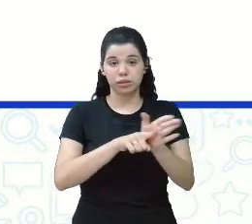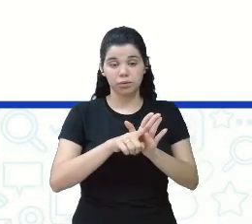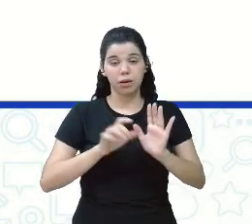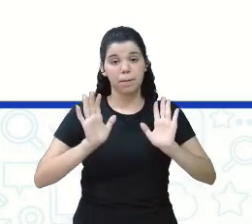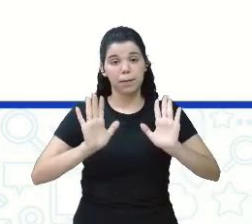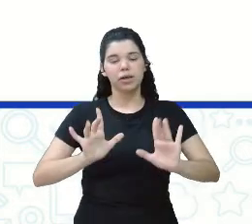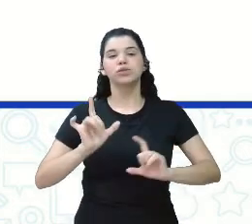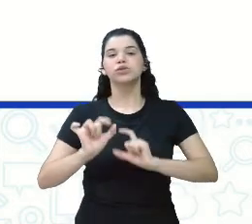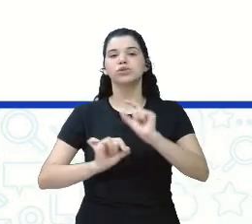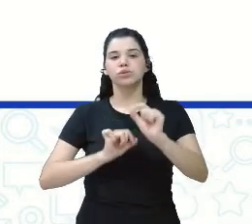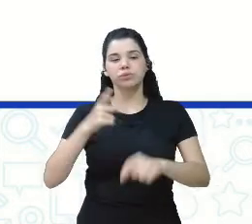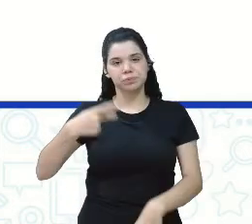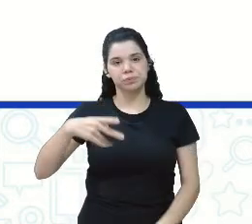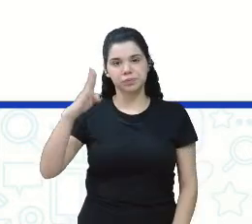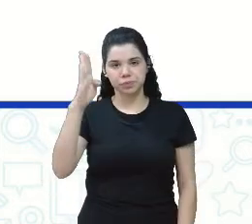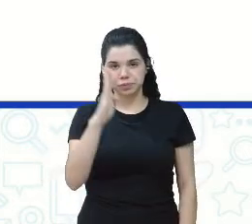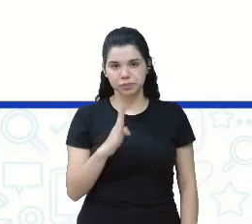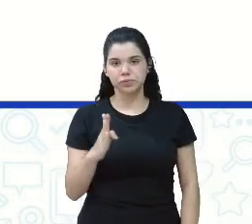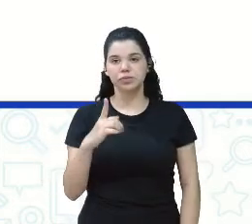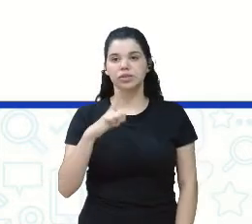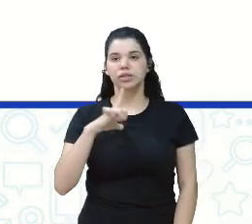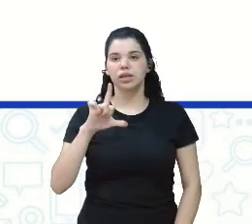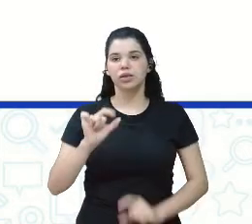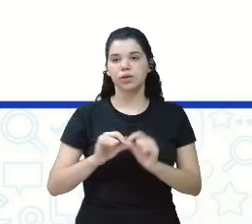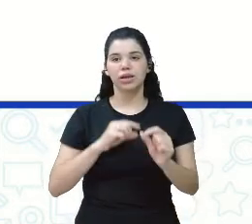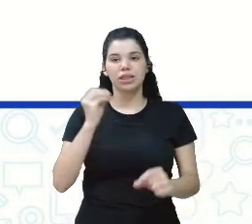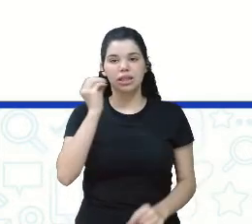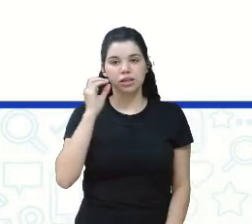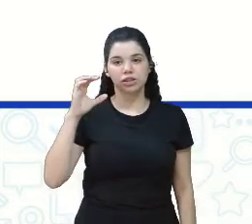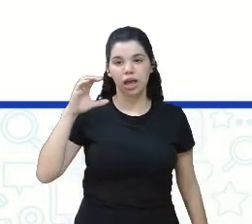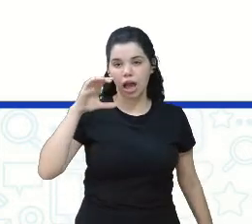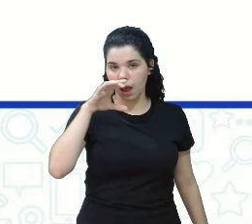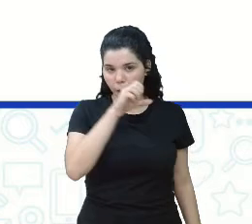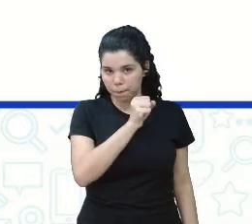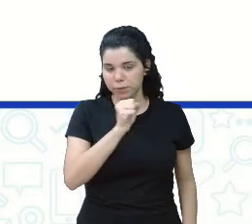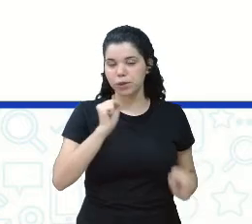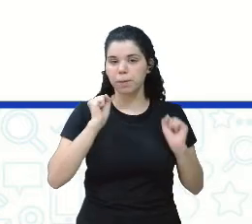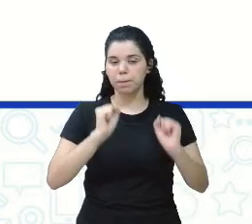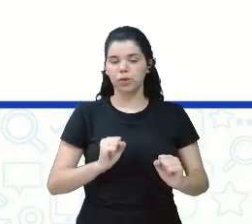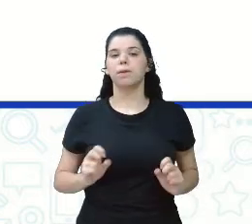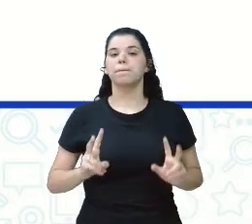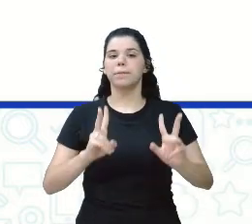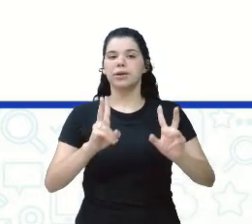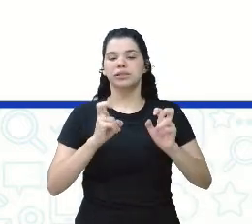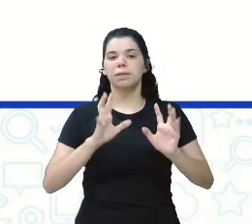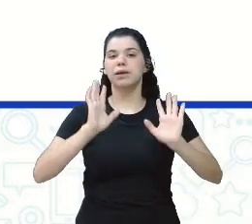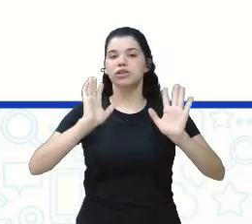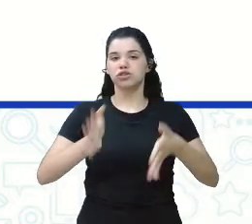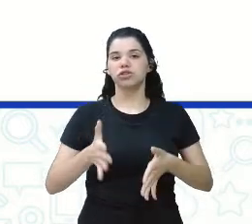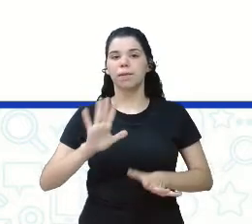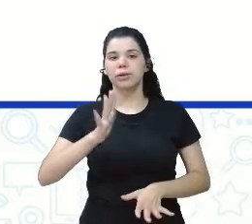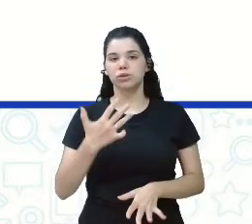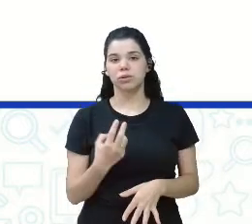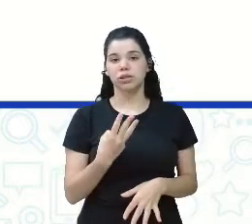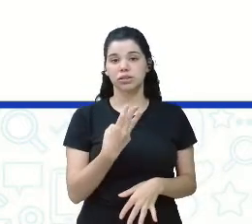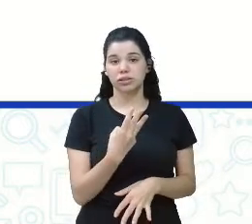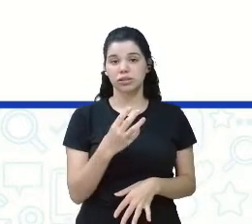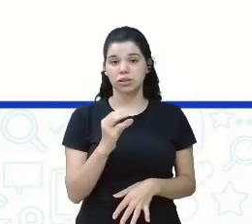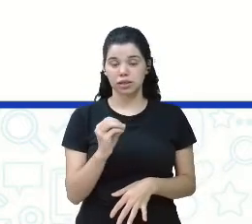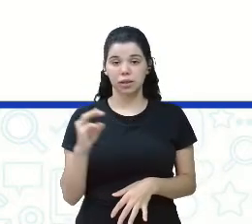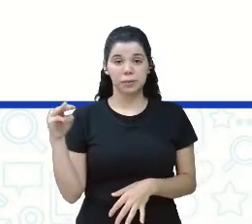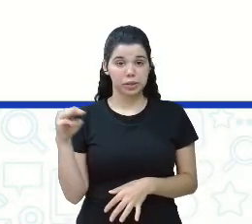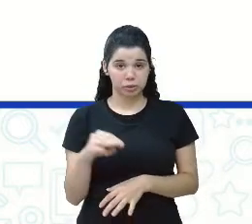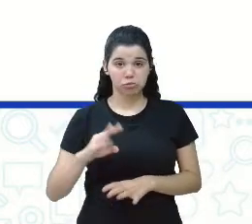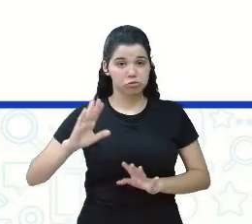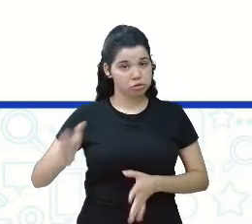que atualmente no Brasil existem testes rápidos que podem detectar a infecção em cerca de 30